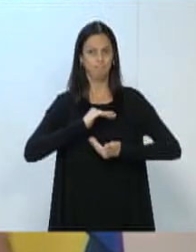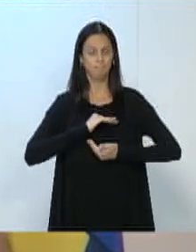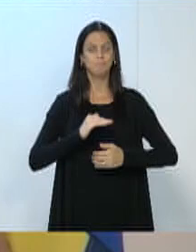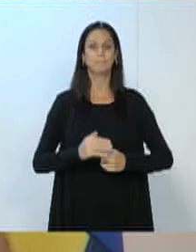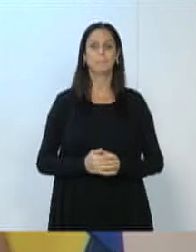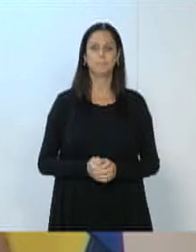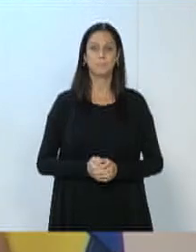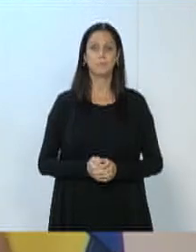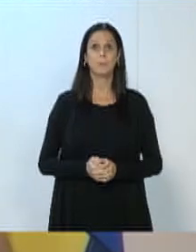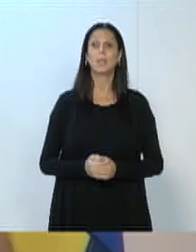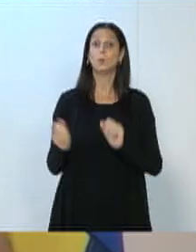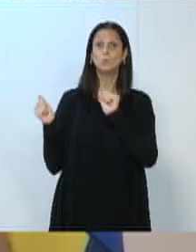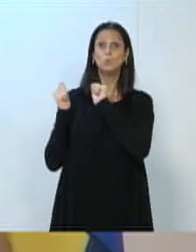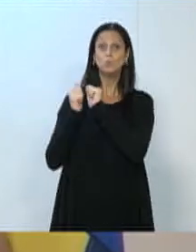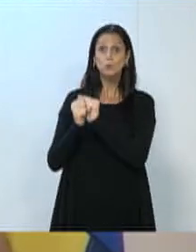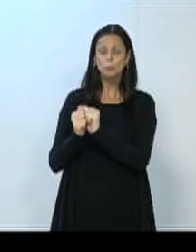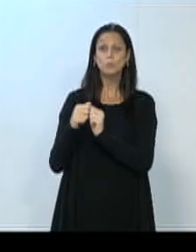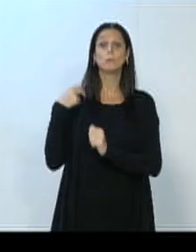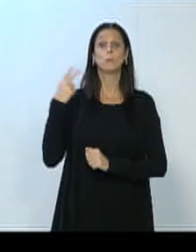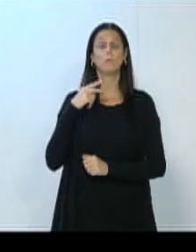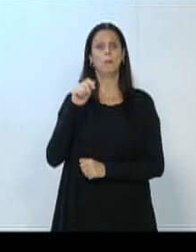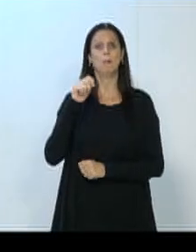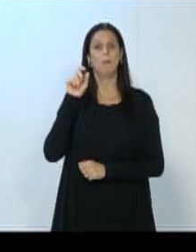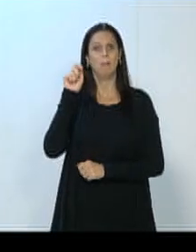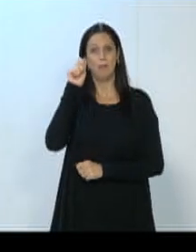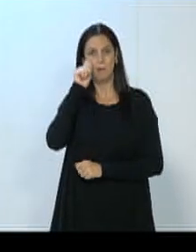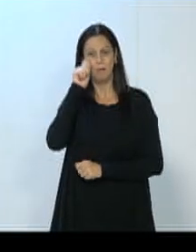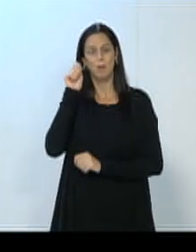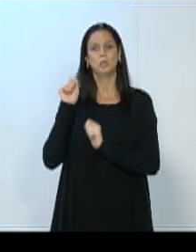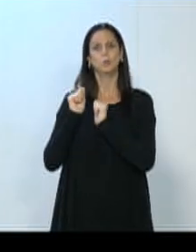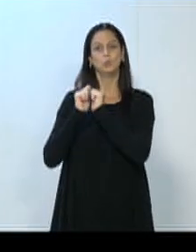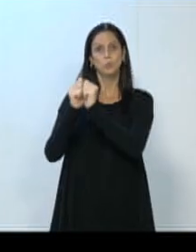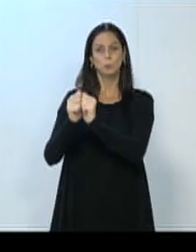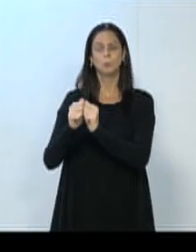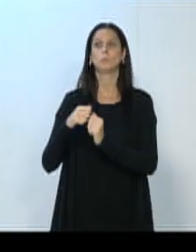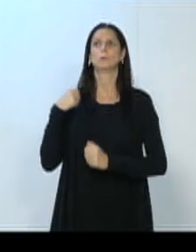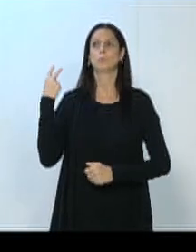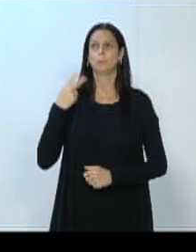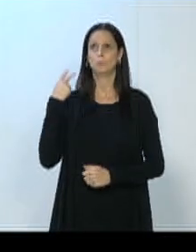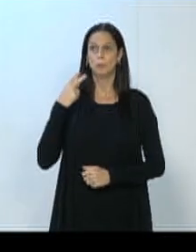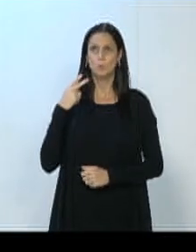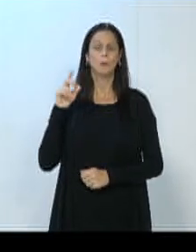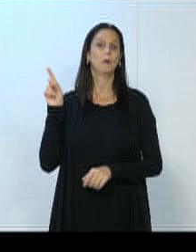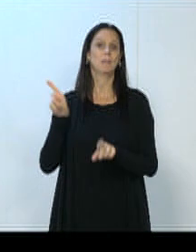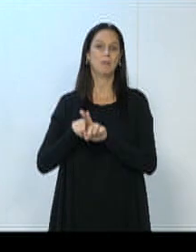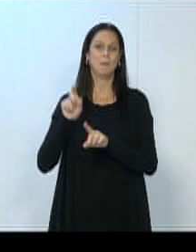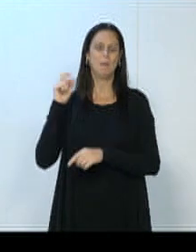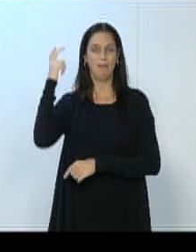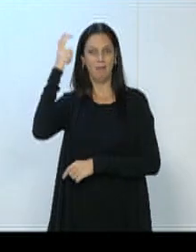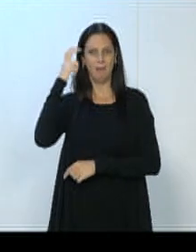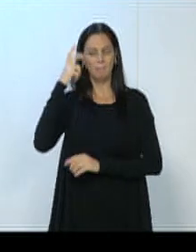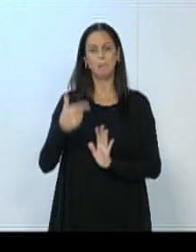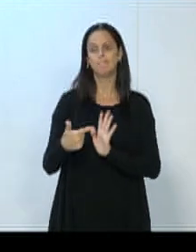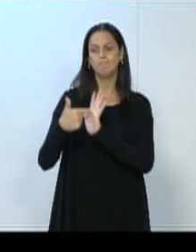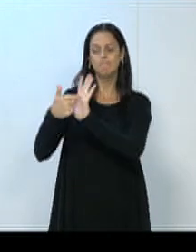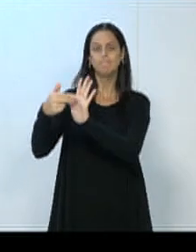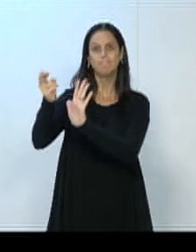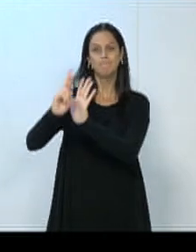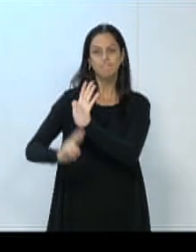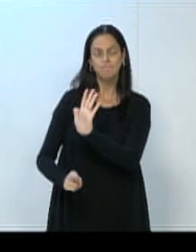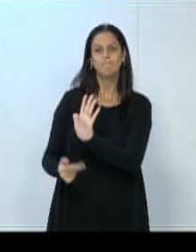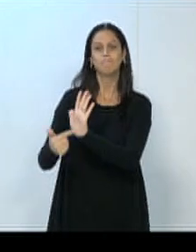vereador alemão o vereador Almir onde estivemos lá a oportunidade de apresentar o relatório